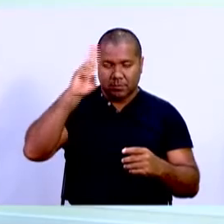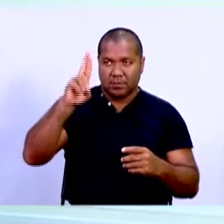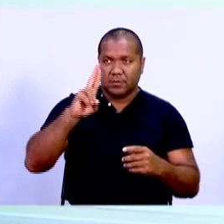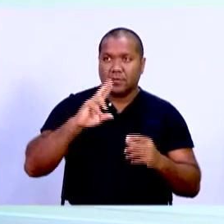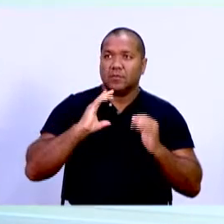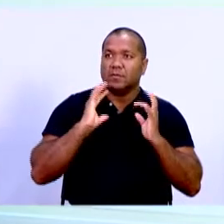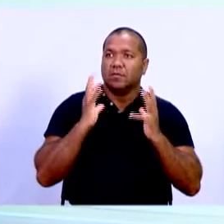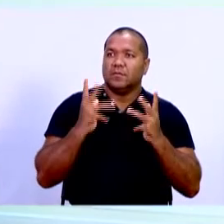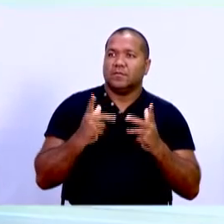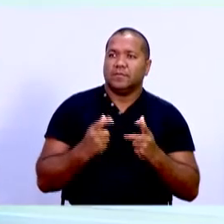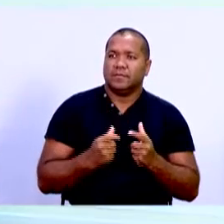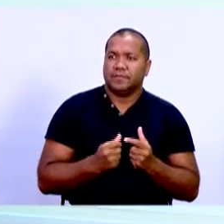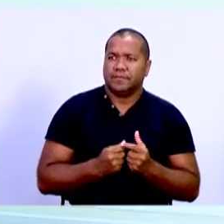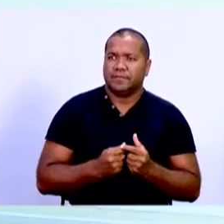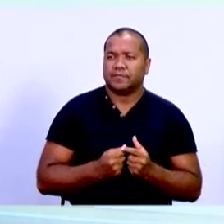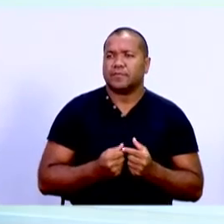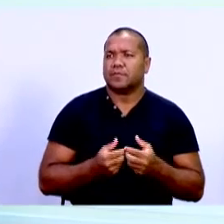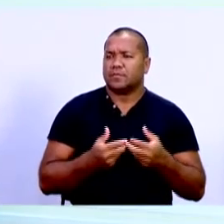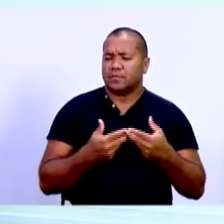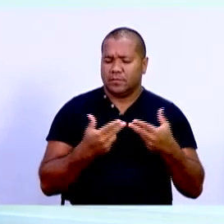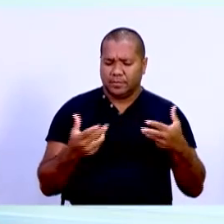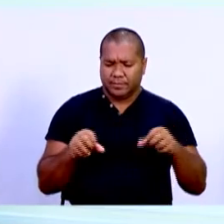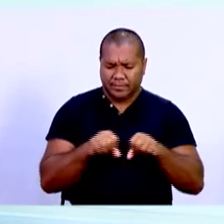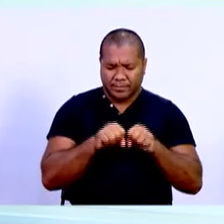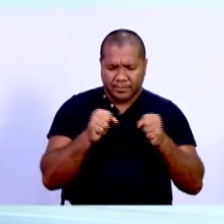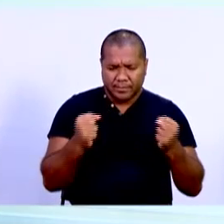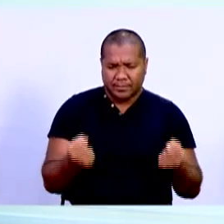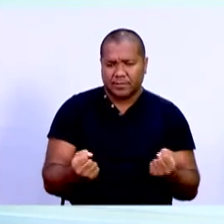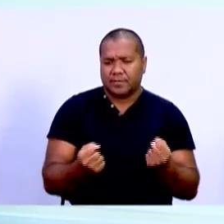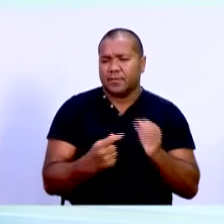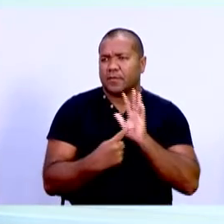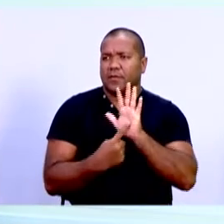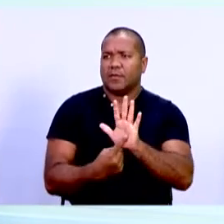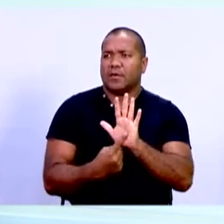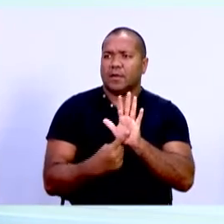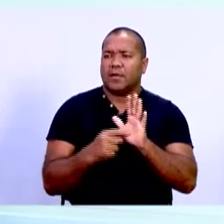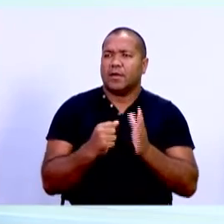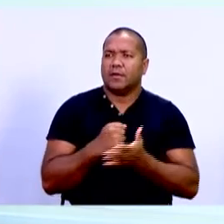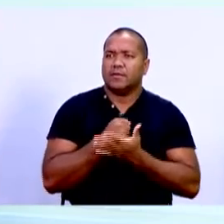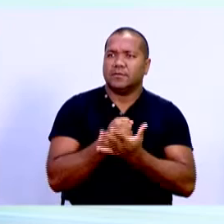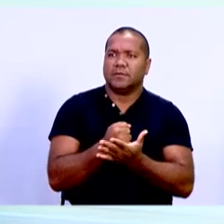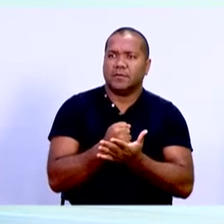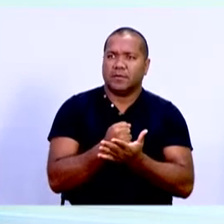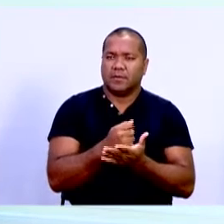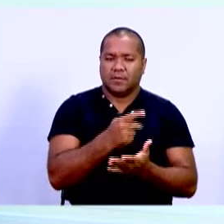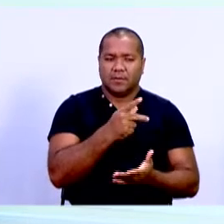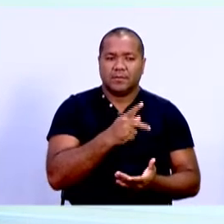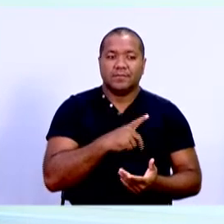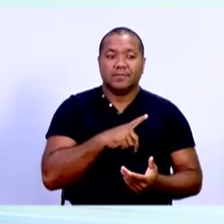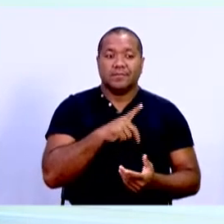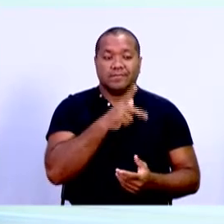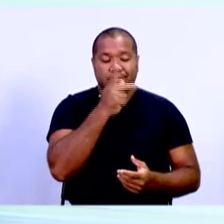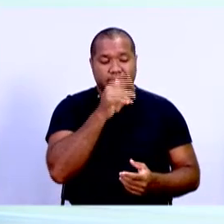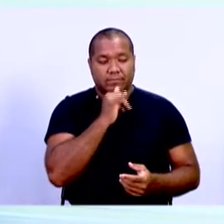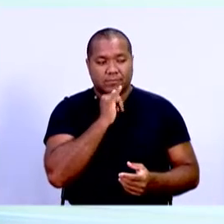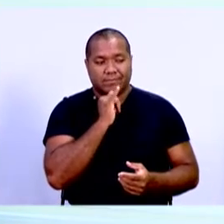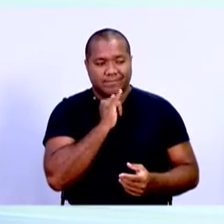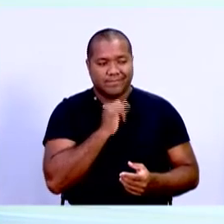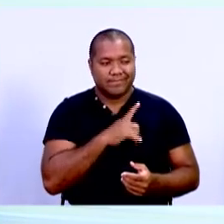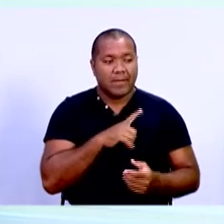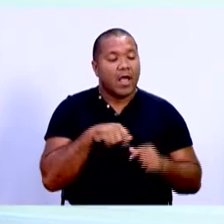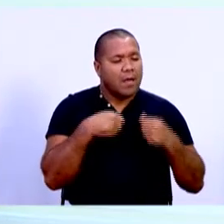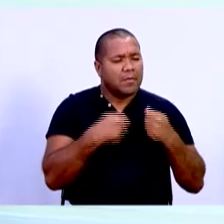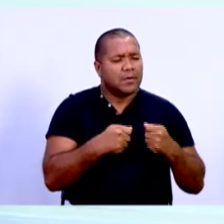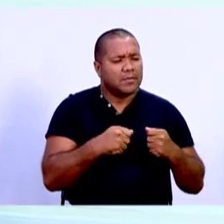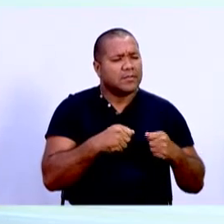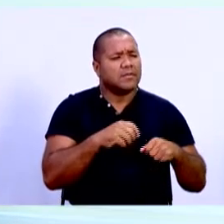diversos sistemas, vão apresentar indicadores que ajudarão eles a tomar decisões sobre, talvez, como se vai precisar contratar